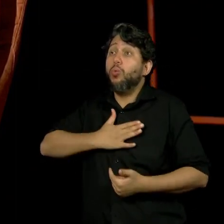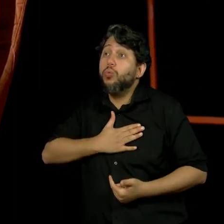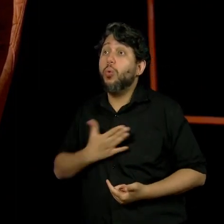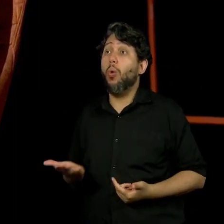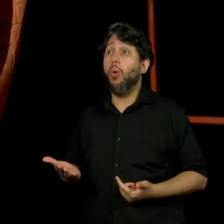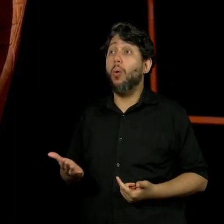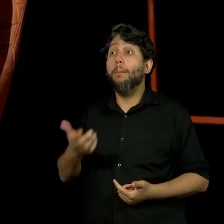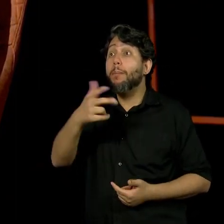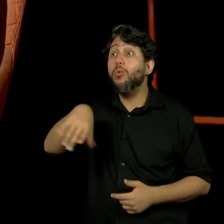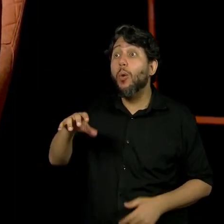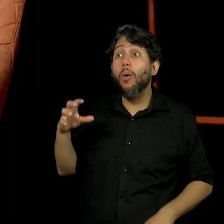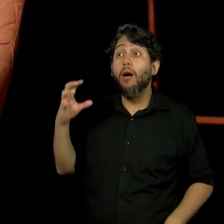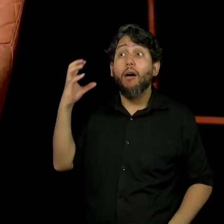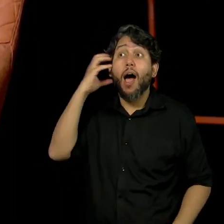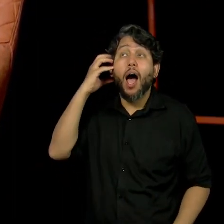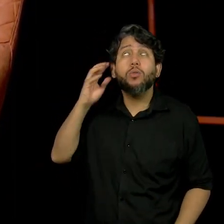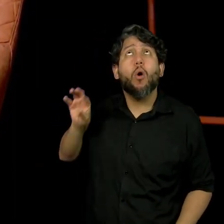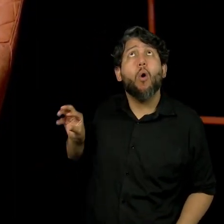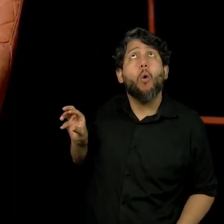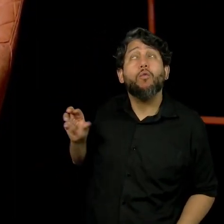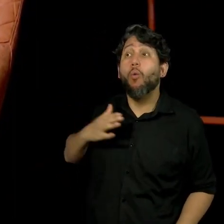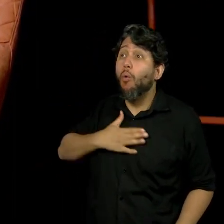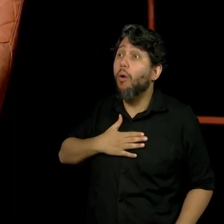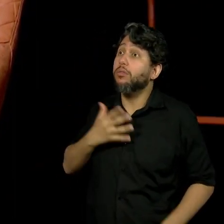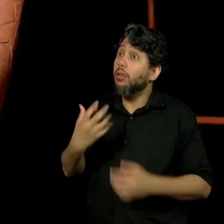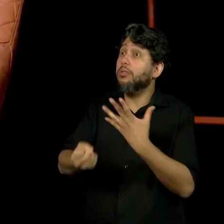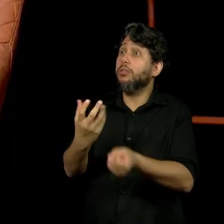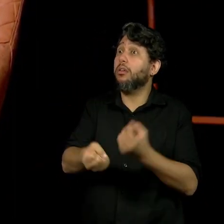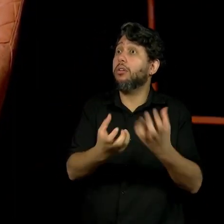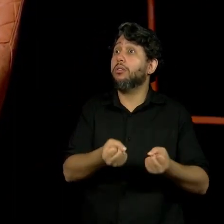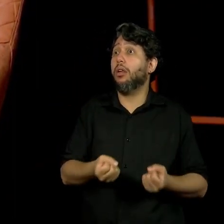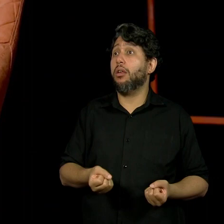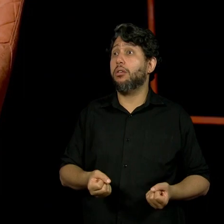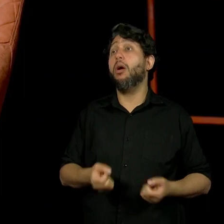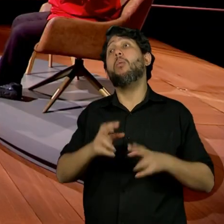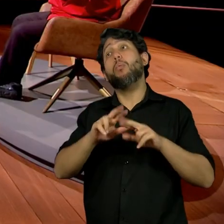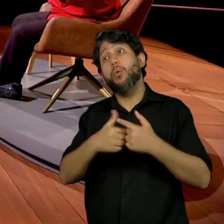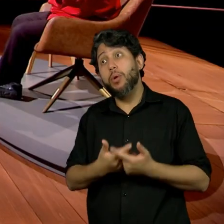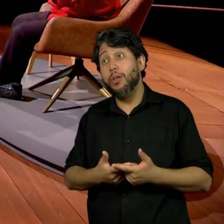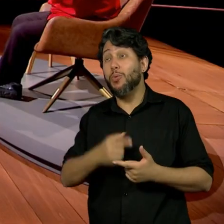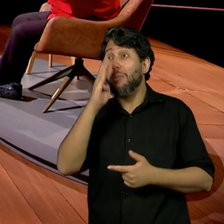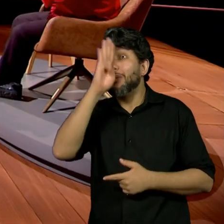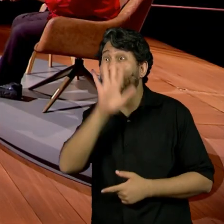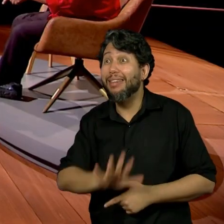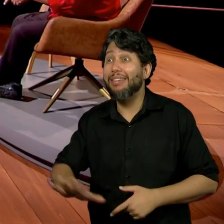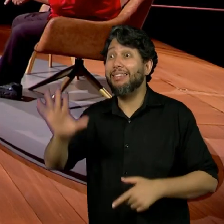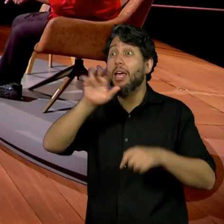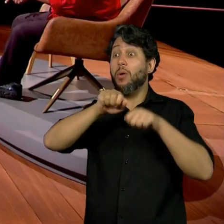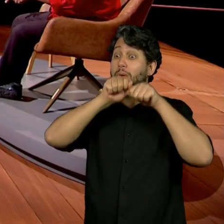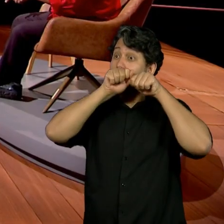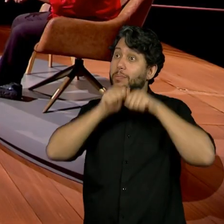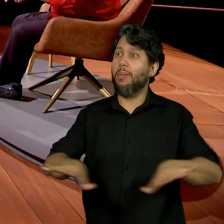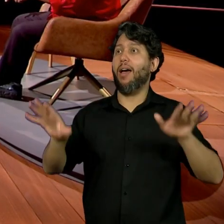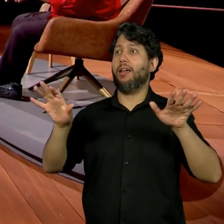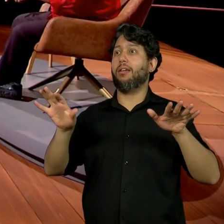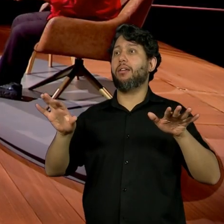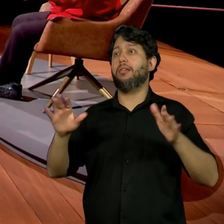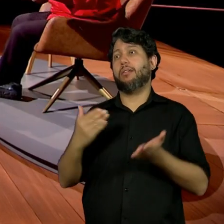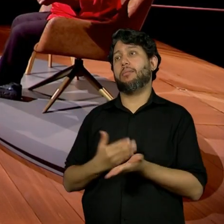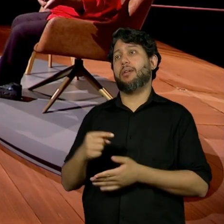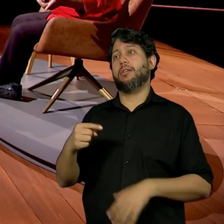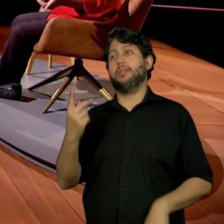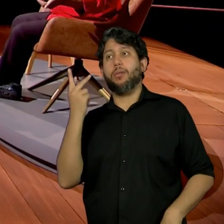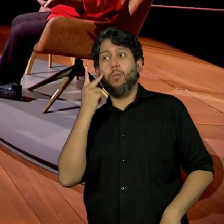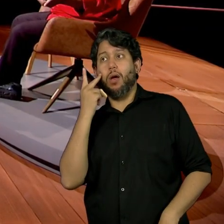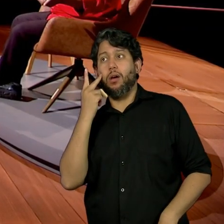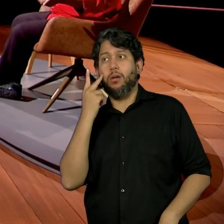prestígio todo do programa. Começa a tocar o Fundo de Quintal, estoura o Fundo de Quintal nacionalmente em São Paulo. Em São Paulo. No Rio